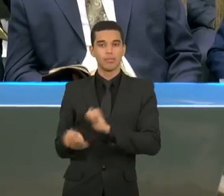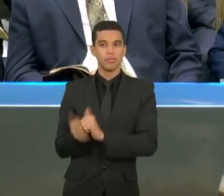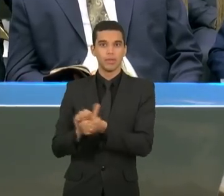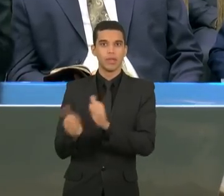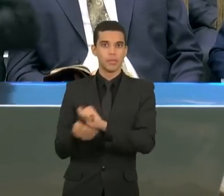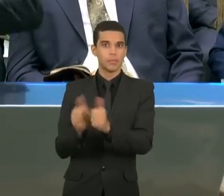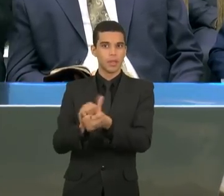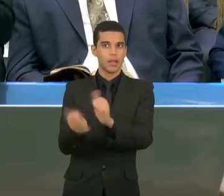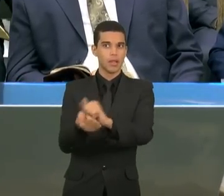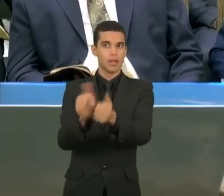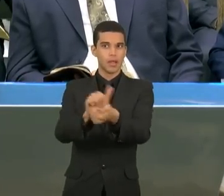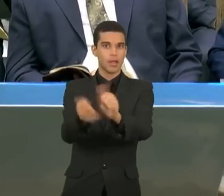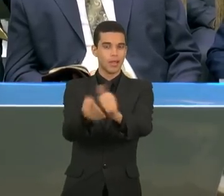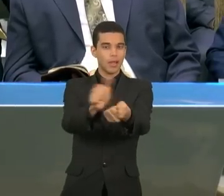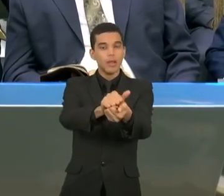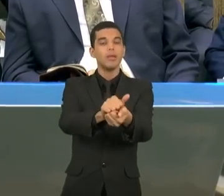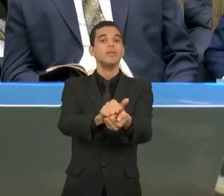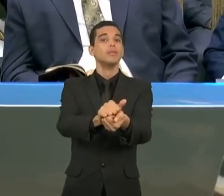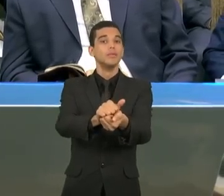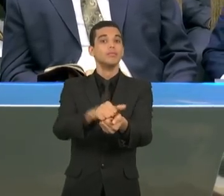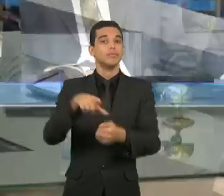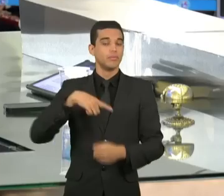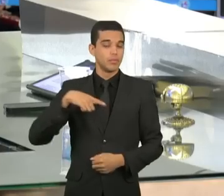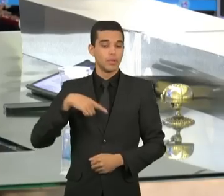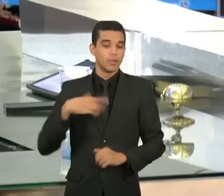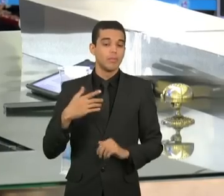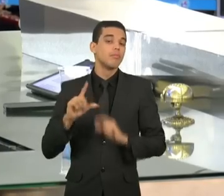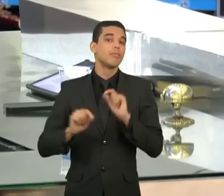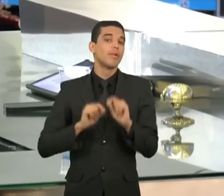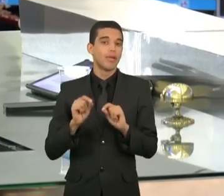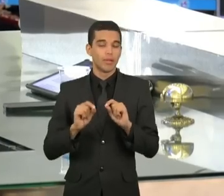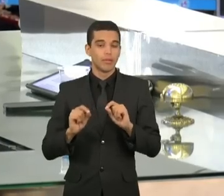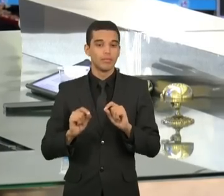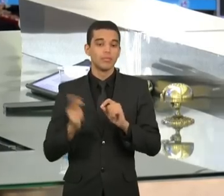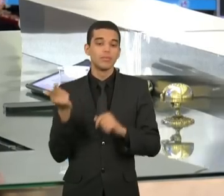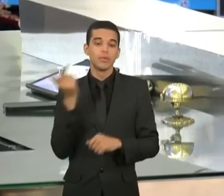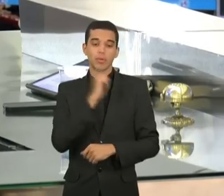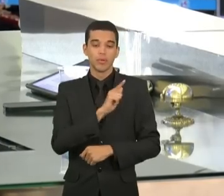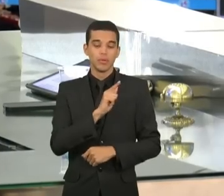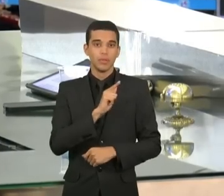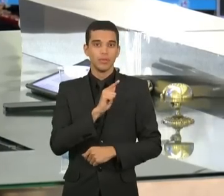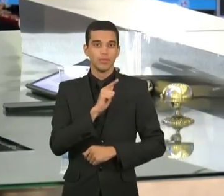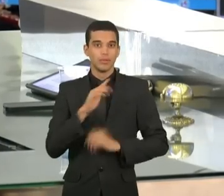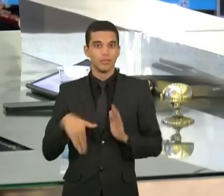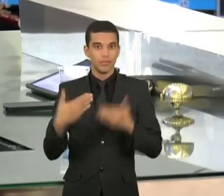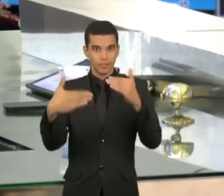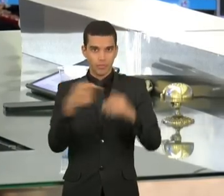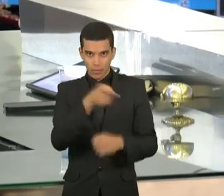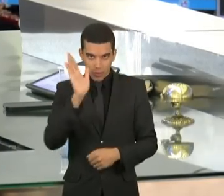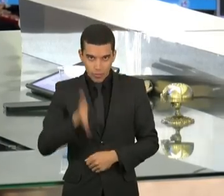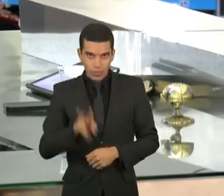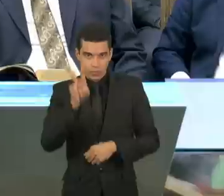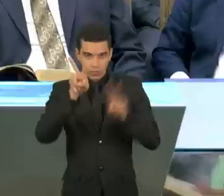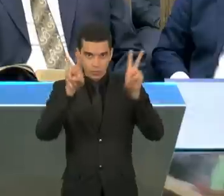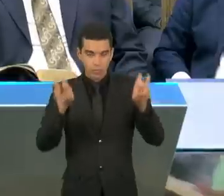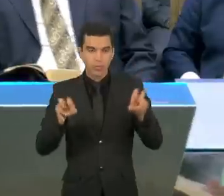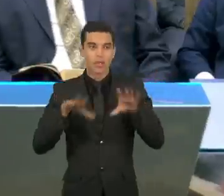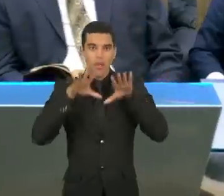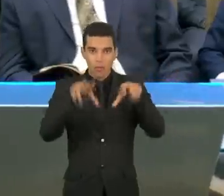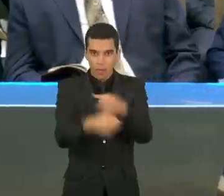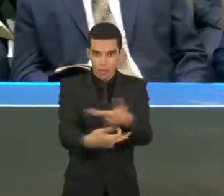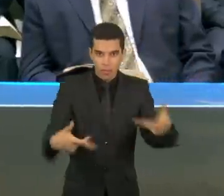Adaptabilidade para sobreviver e se reproduzir. Você já ouviu falar da seleção das espécies? Sim ou não? Só os mais